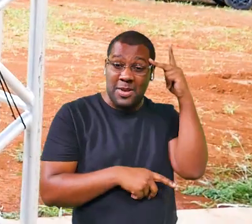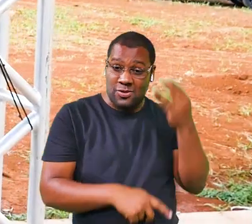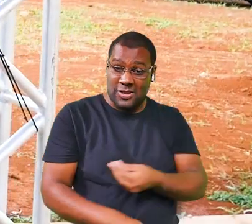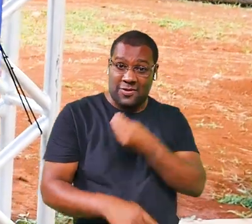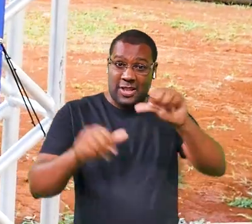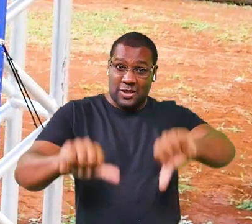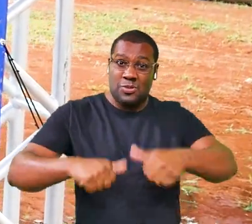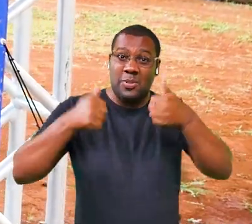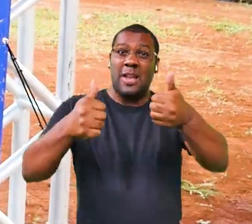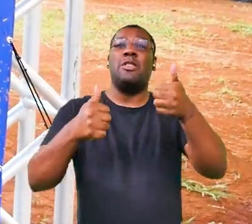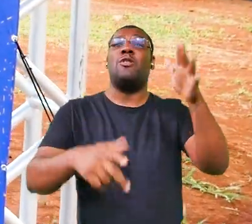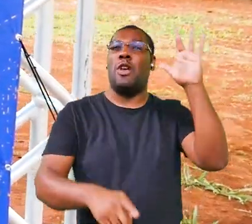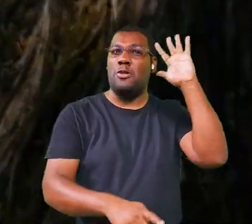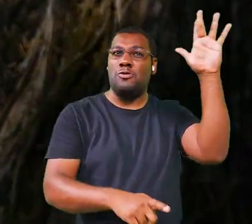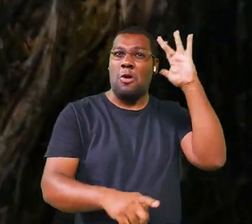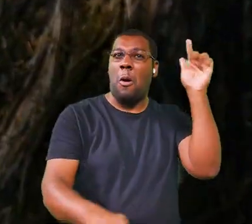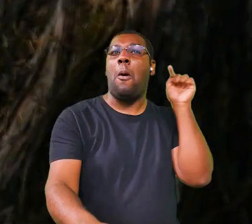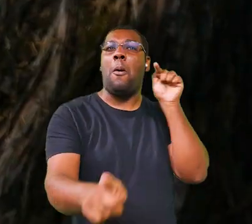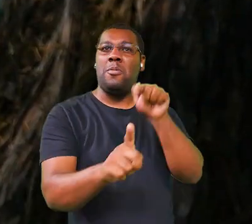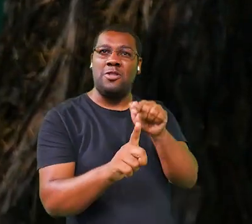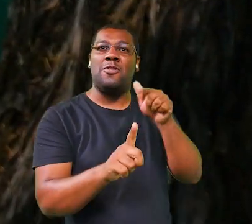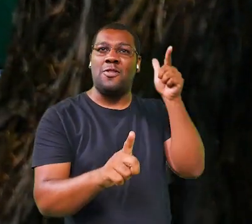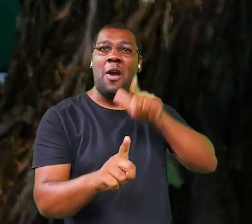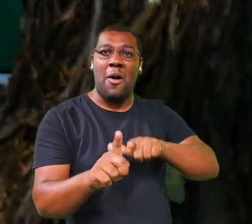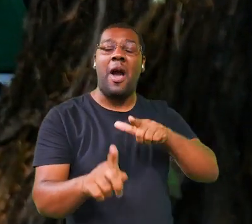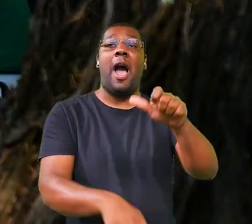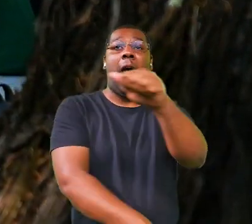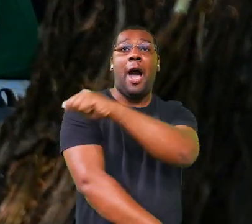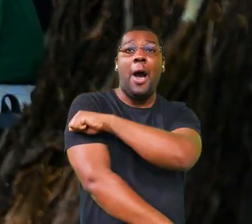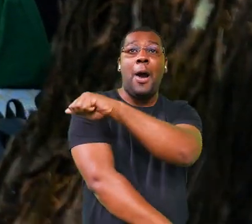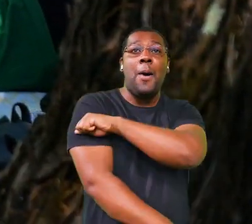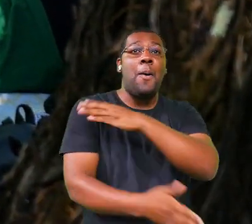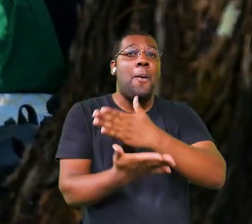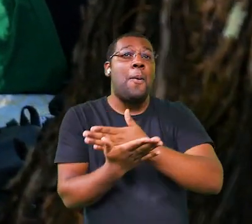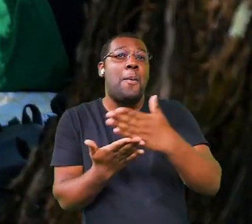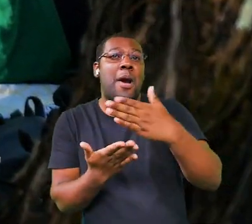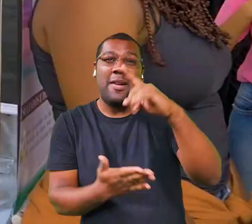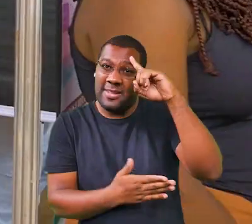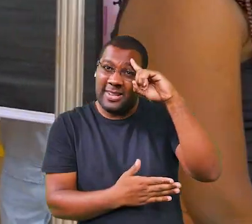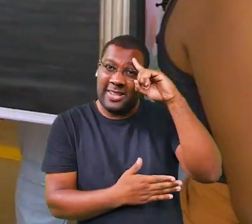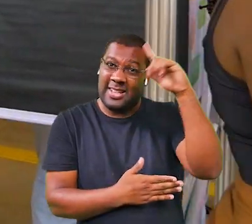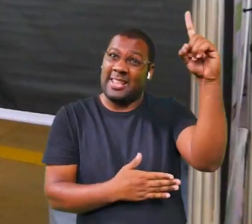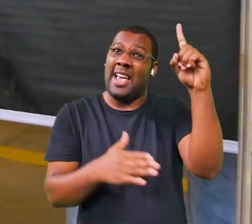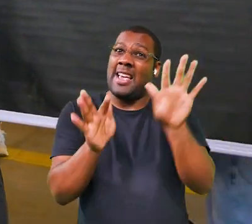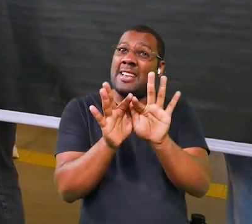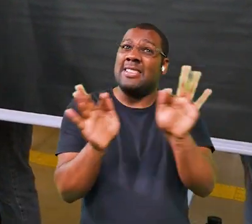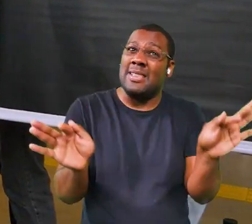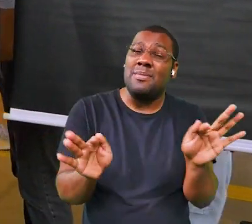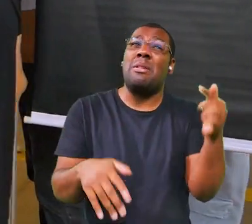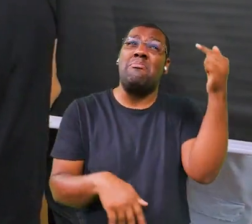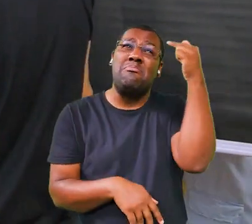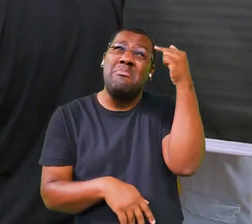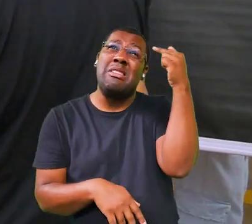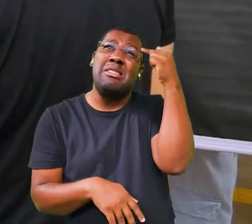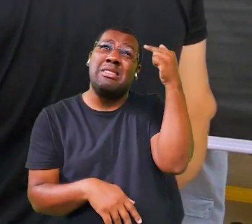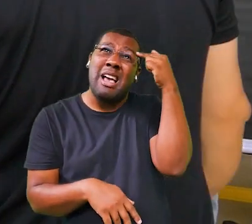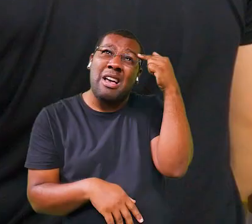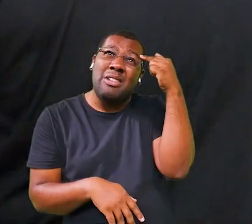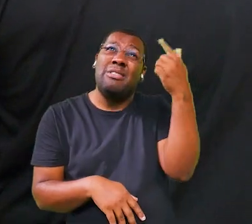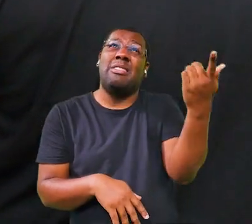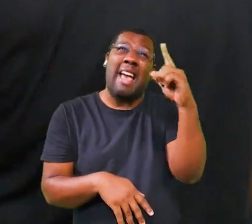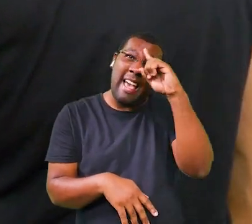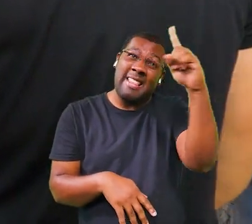e realizar sonhos. São estudantes que começaram com uma pequena ideia, às vezes achando até que